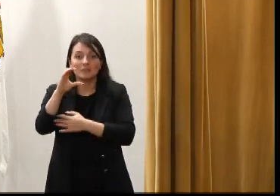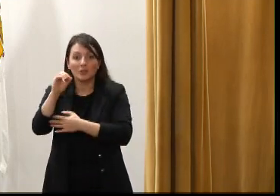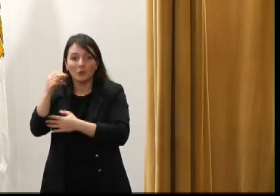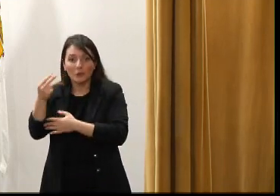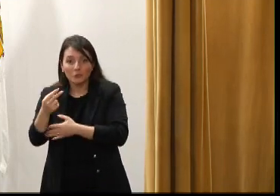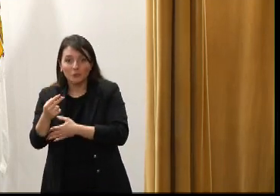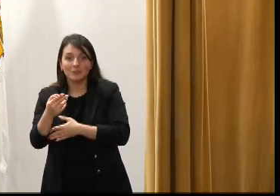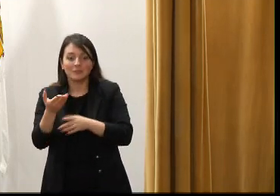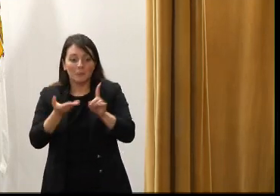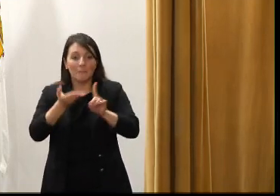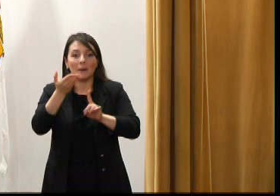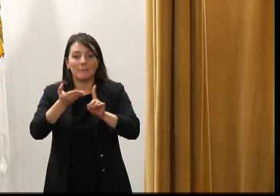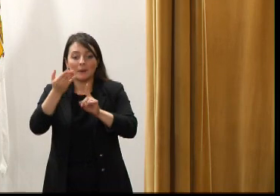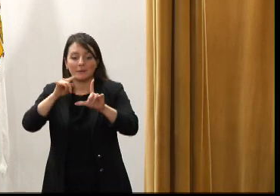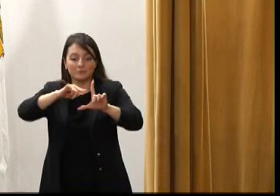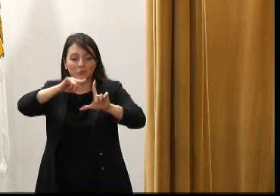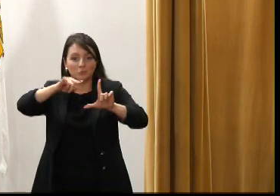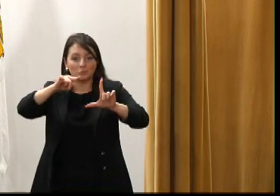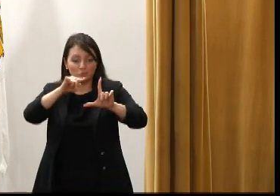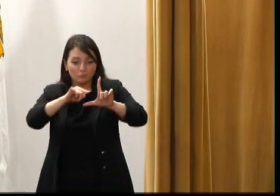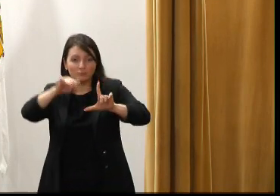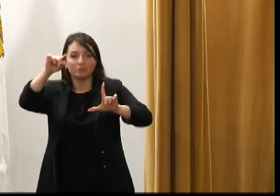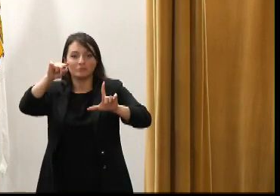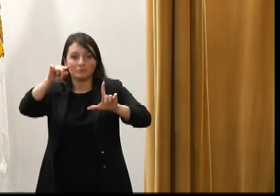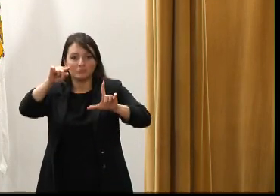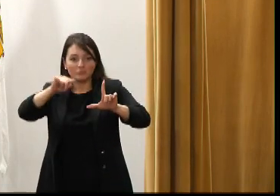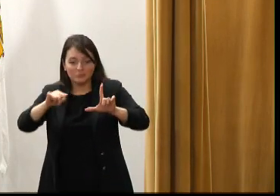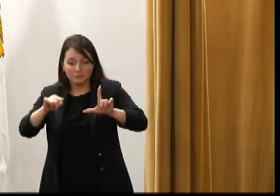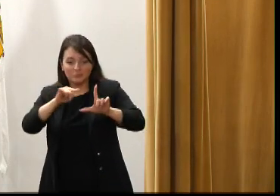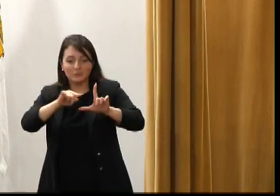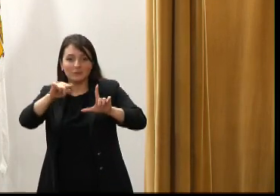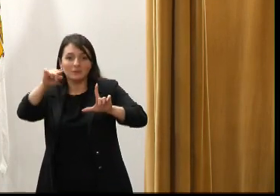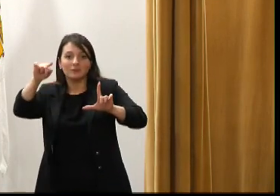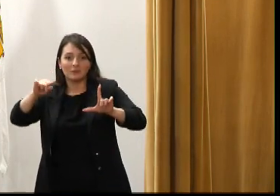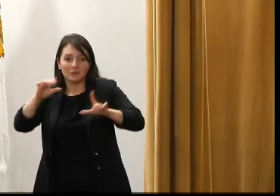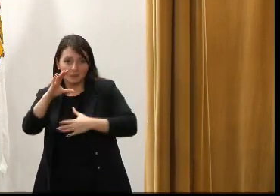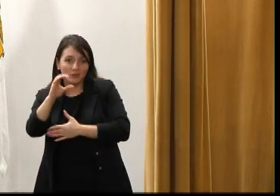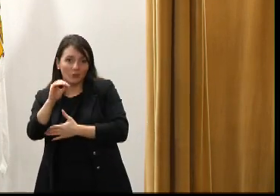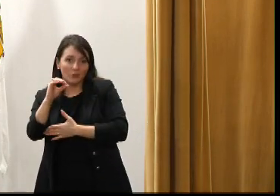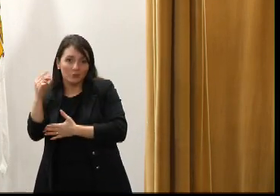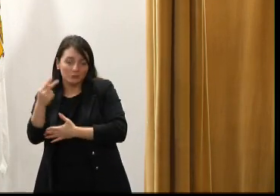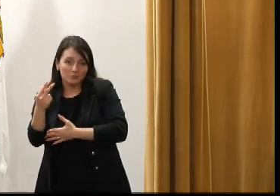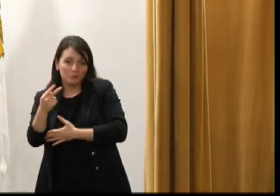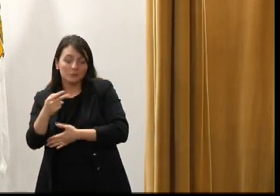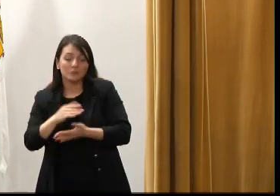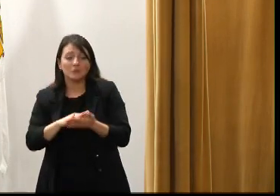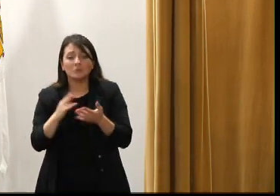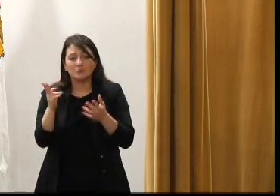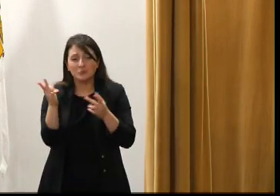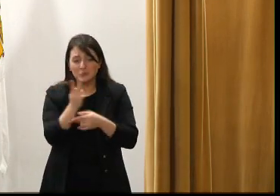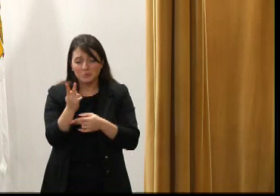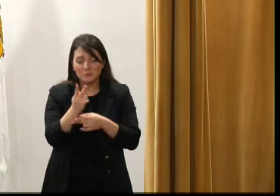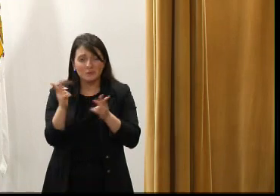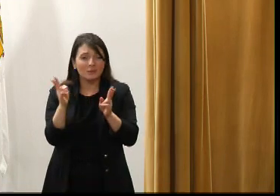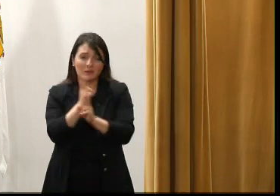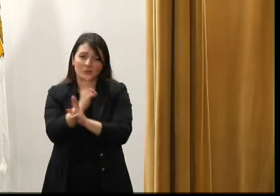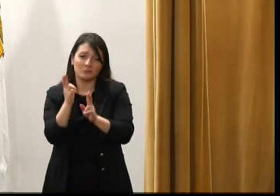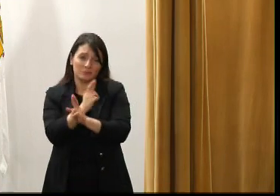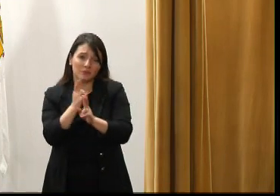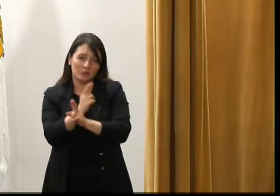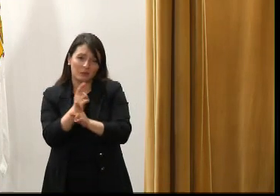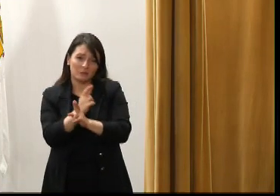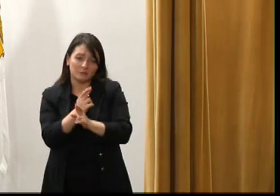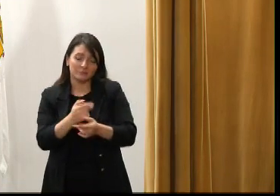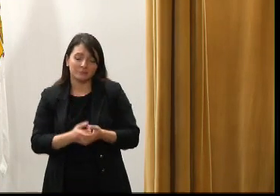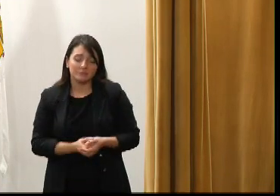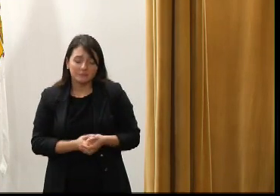pico, pico, e assim por diante. Ou seja, as duas coisas estão obviamente muito relacionadas. Então, talvez existia